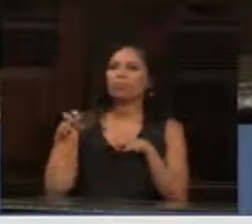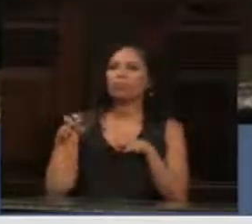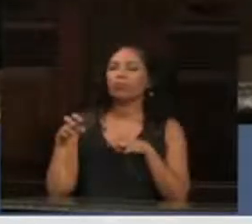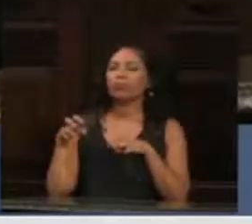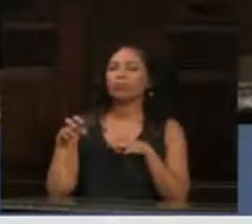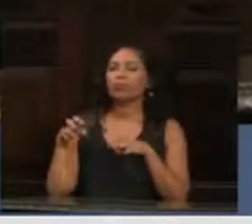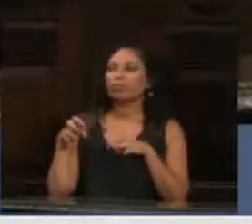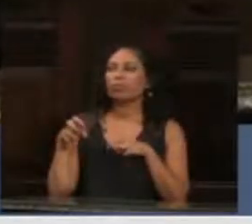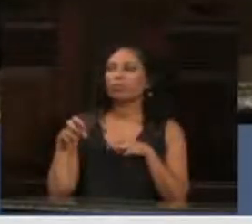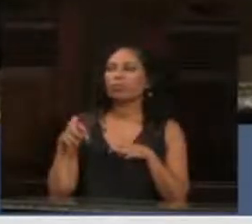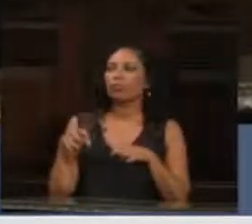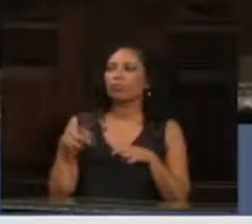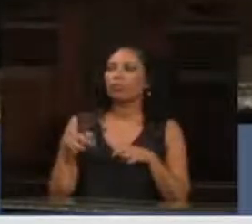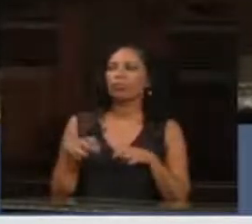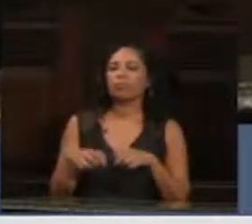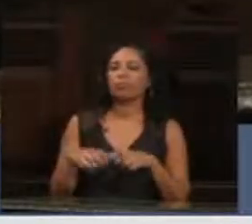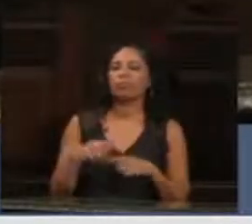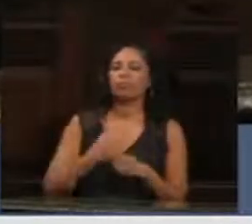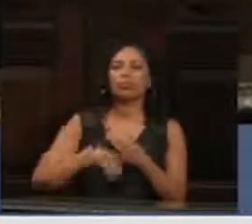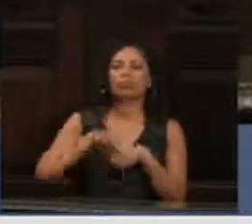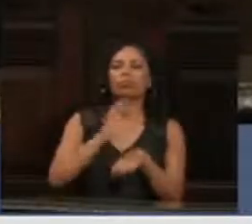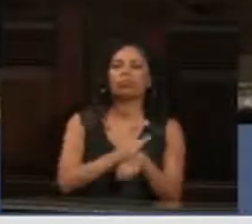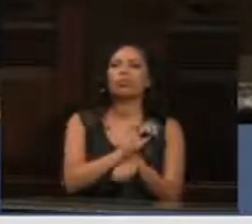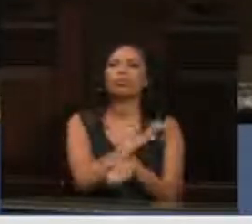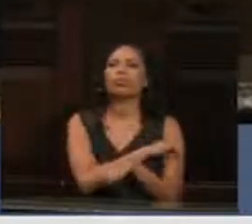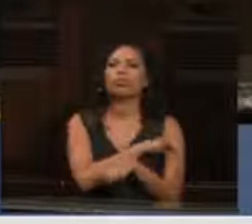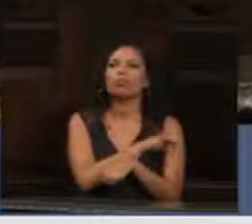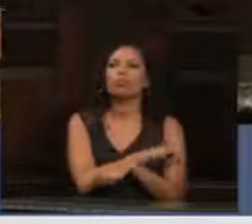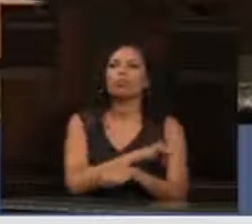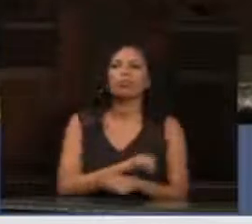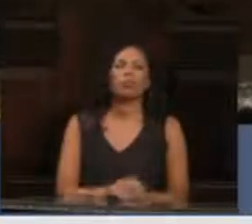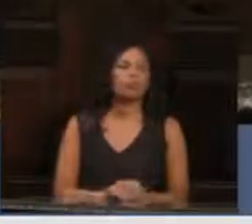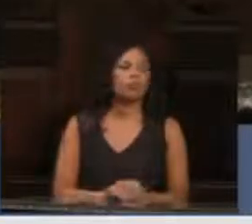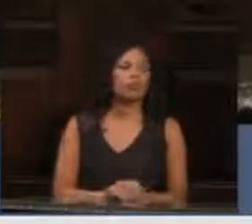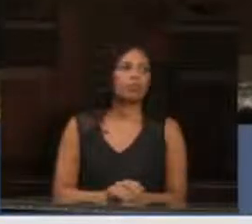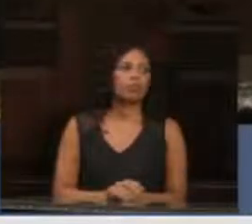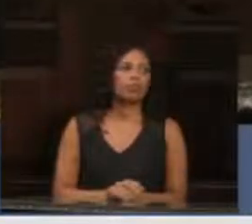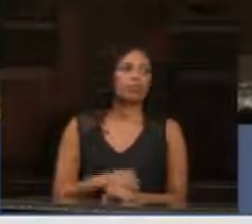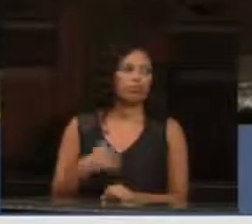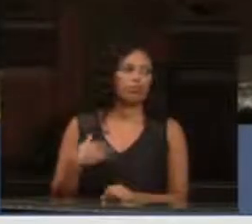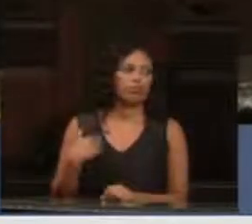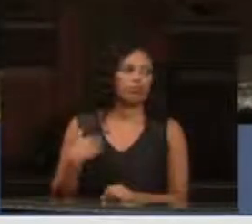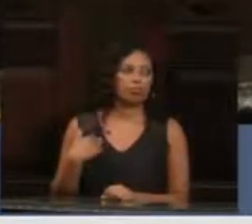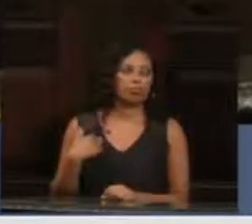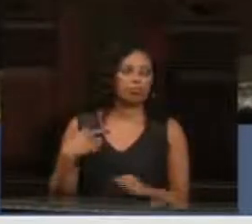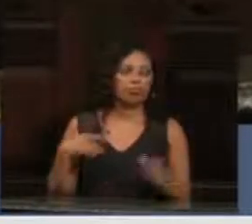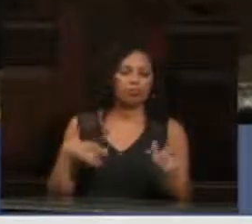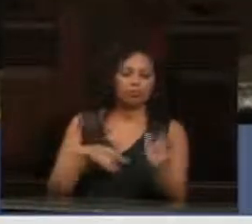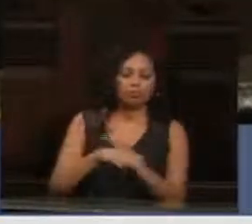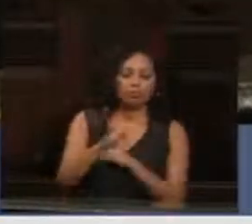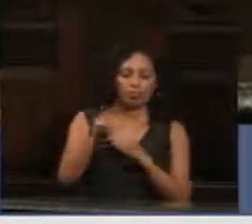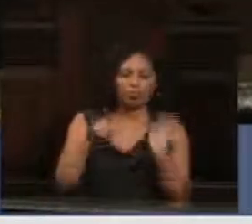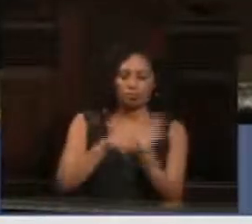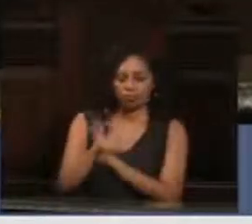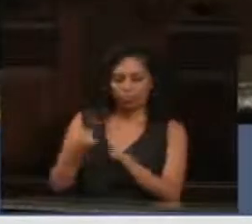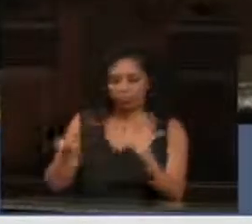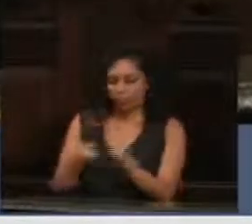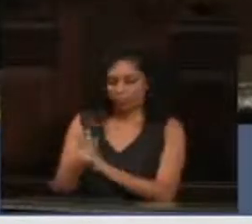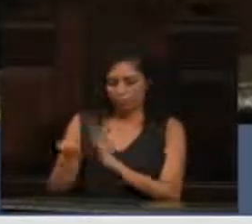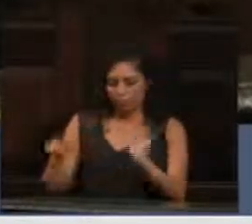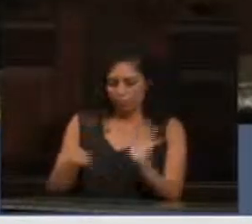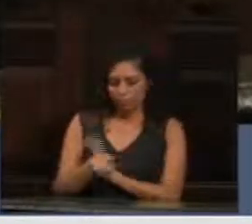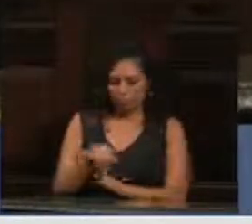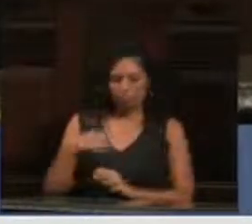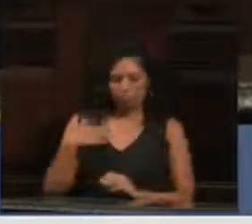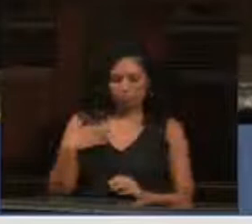o quadro fiscal do Estado do Rio de Janeiro. Quando chegou o momento das perguntas, uma das questões que eu